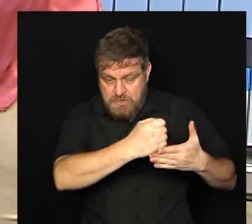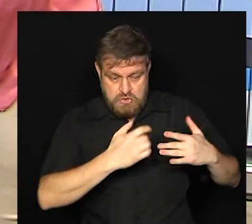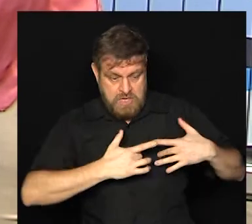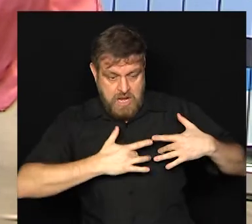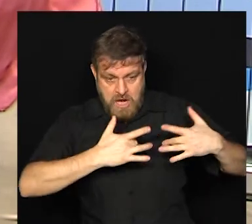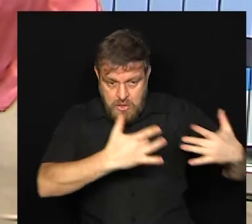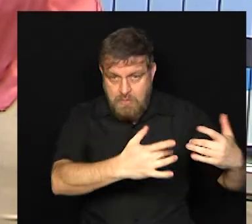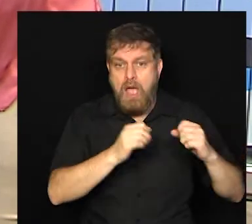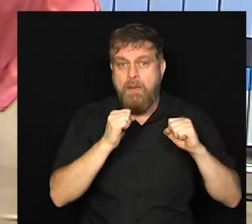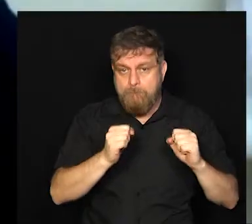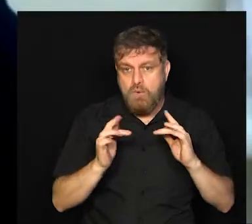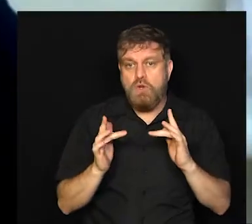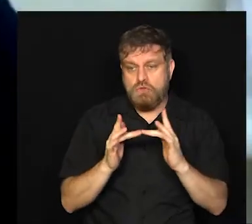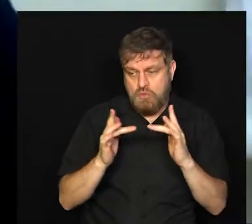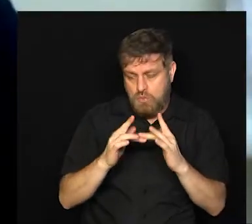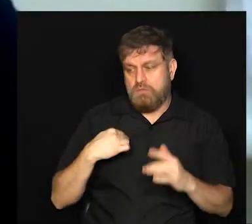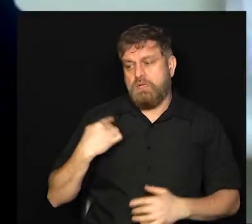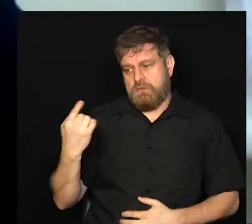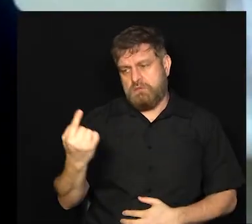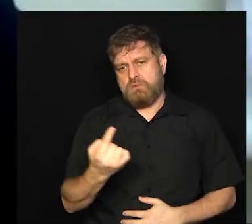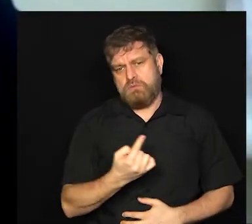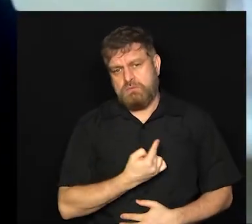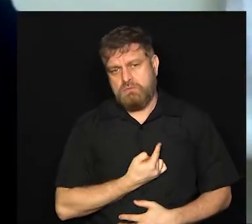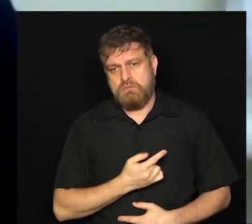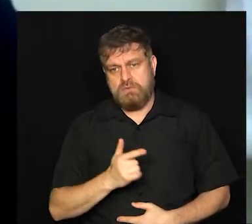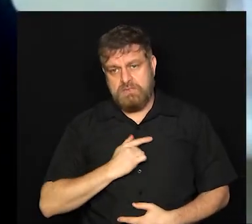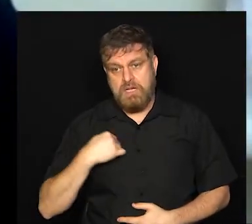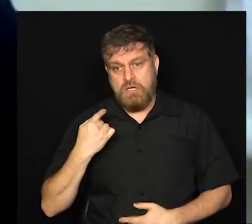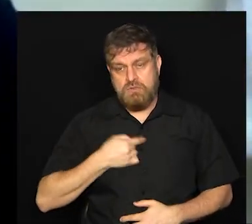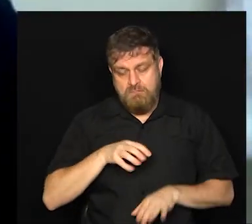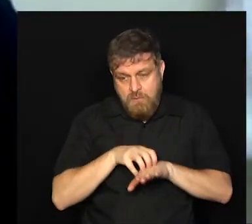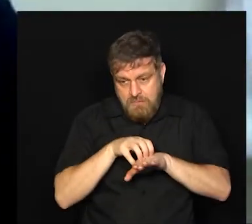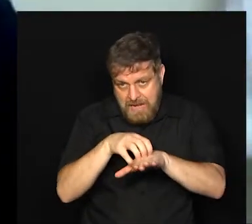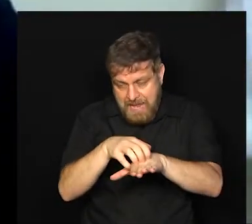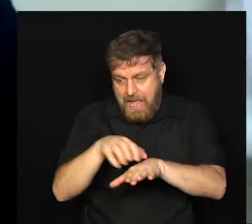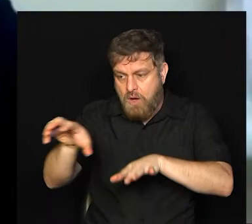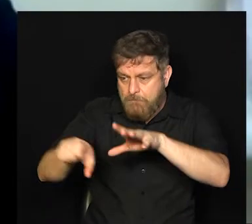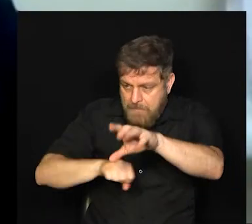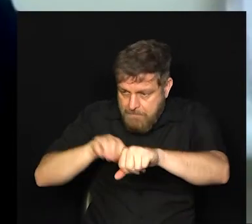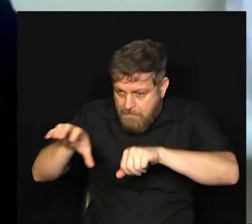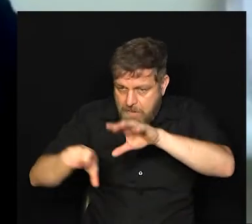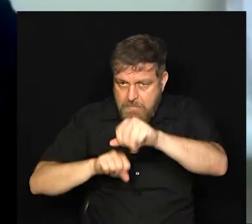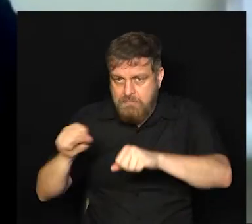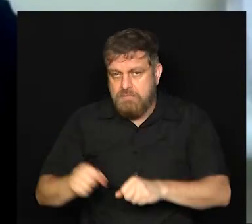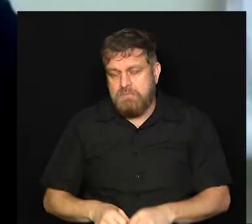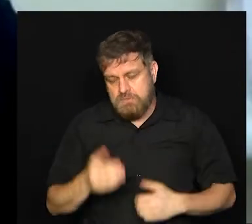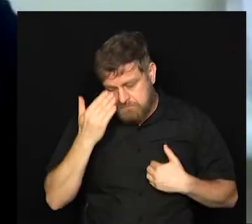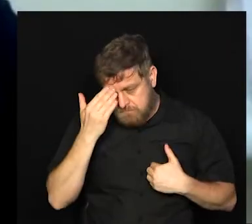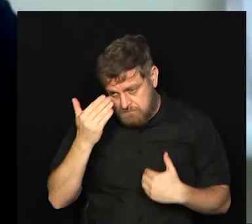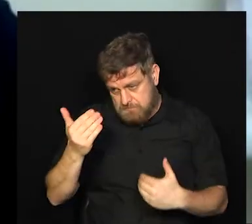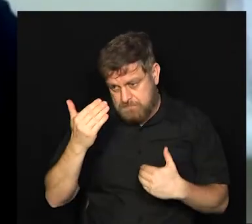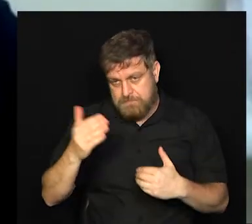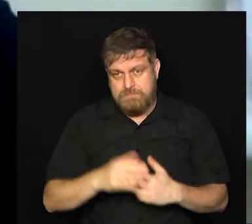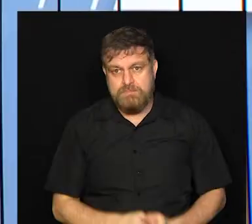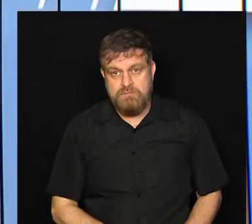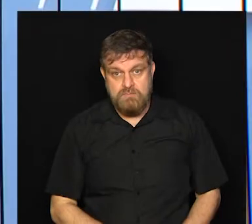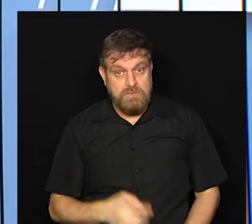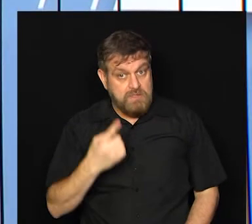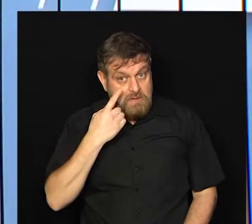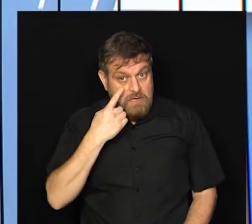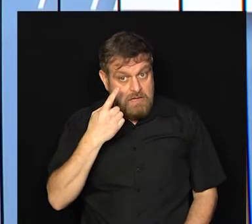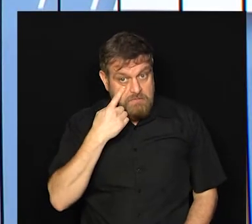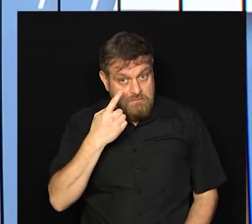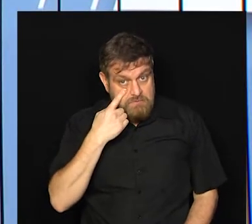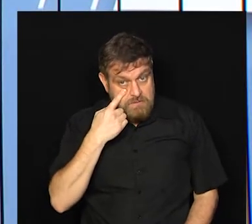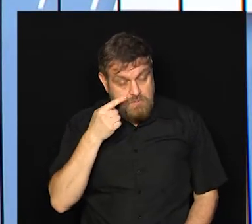doação, pode entrar em contato conosco. Nós fazemos a retirada e é sempre muito bem-vindo. Olha, se vocês escutaram então, né,